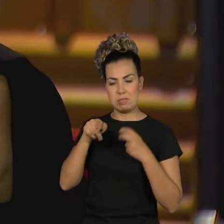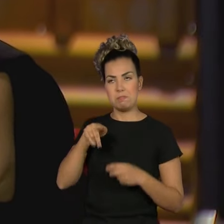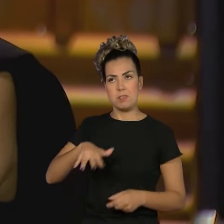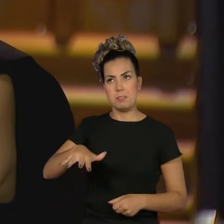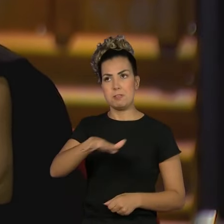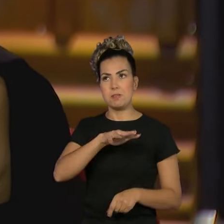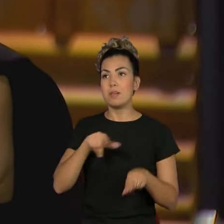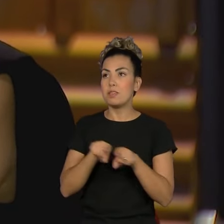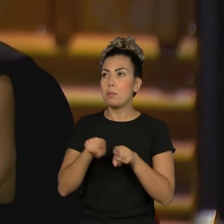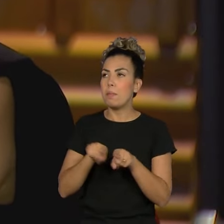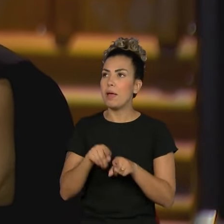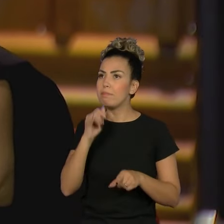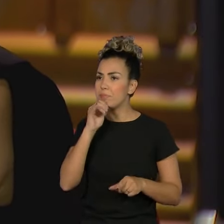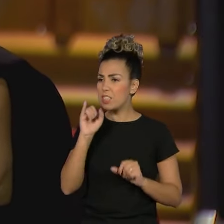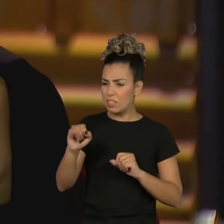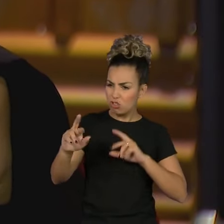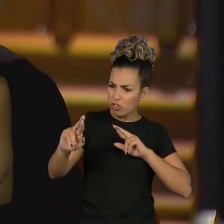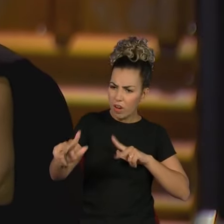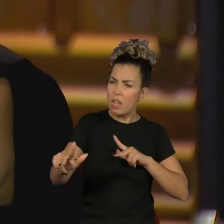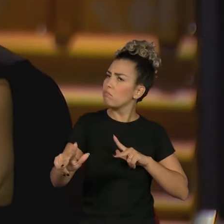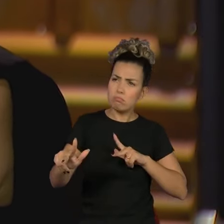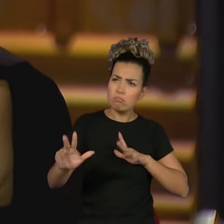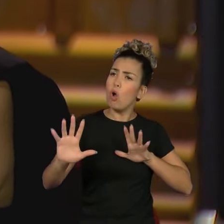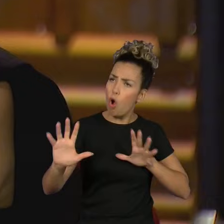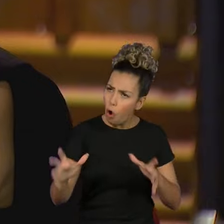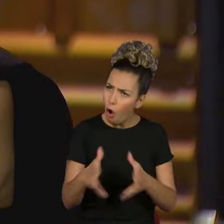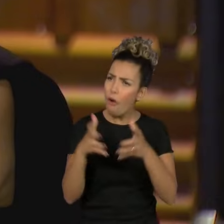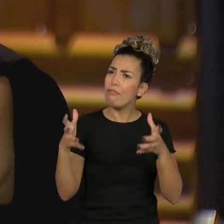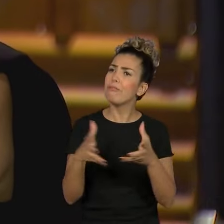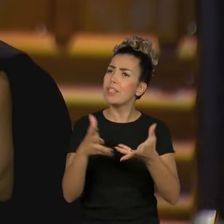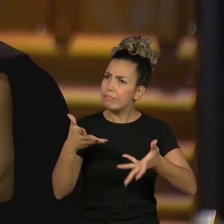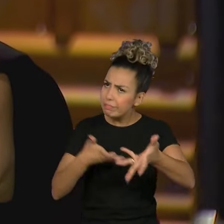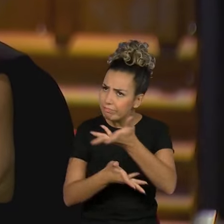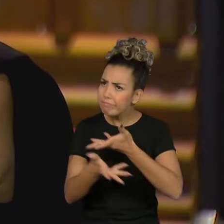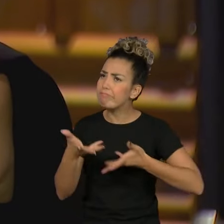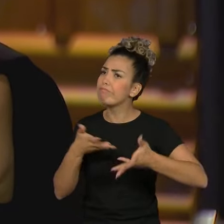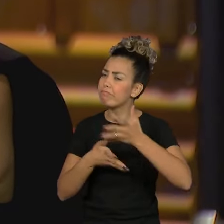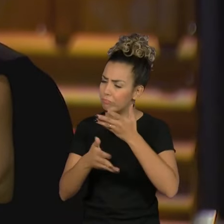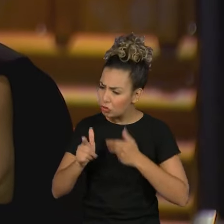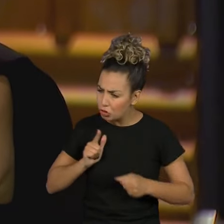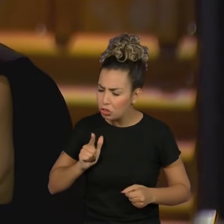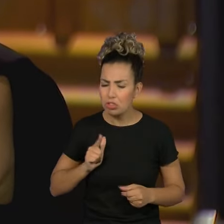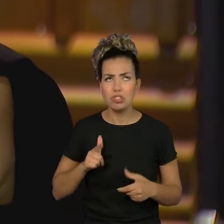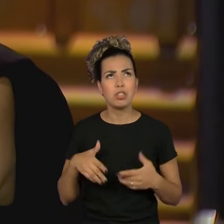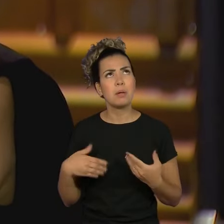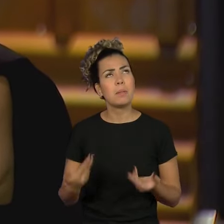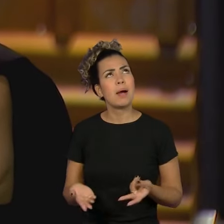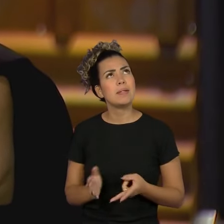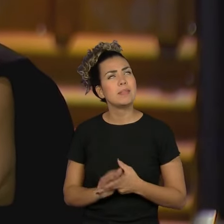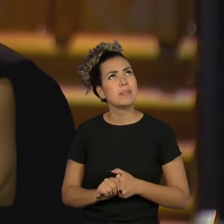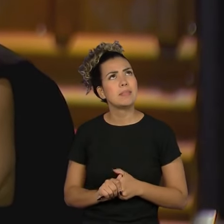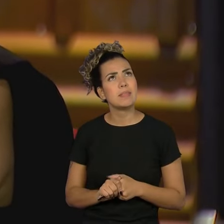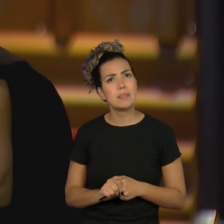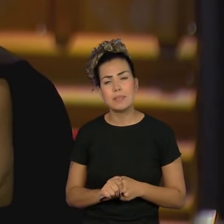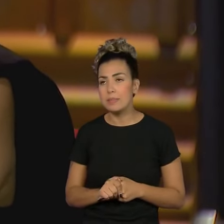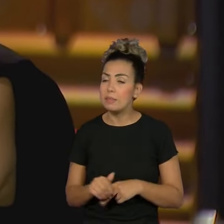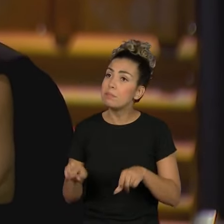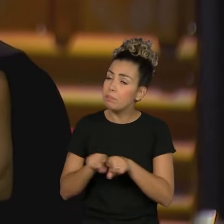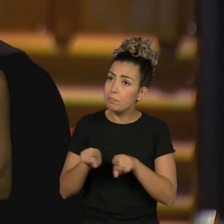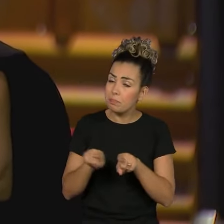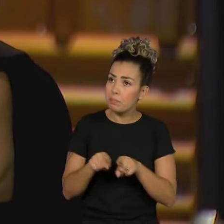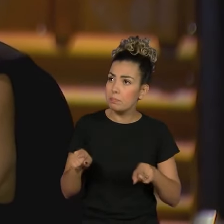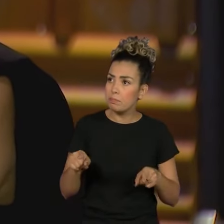sobre convívio da diferença nesses espaços eh tem elementos